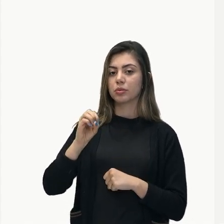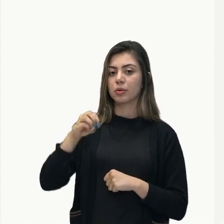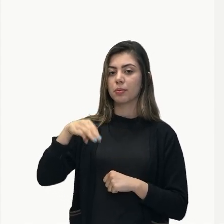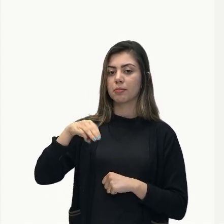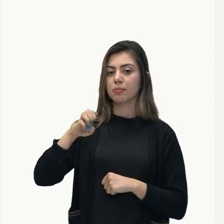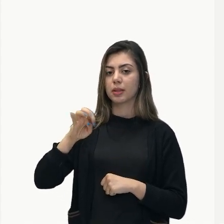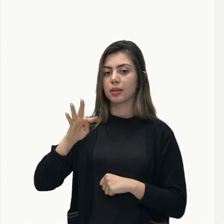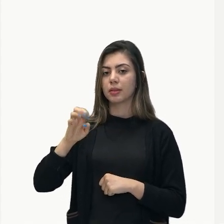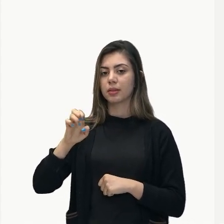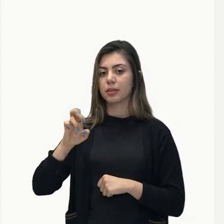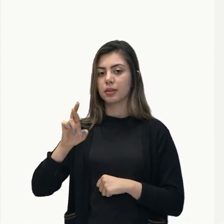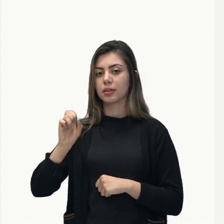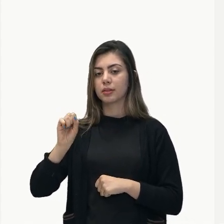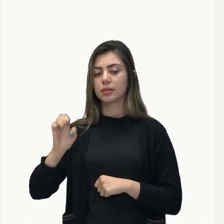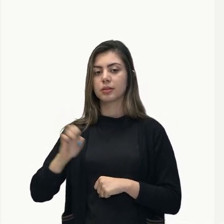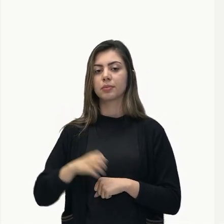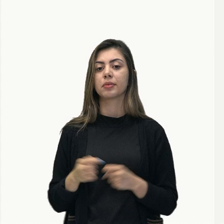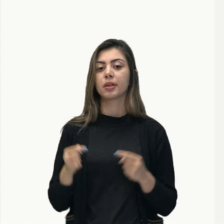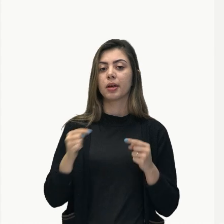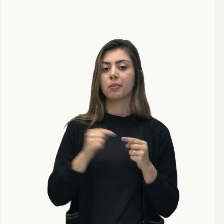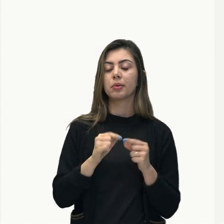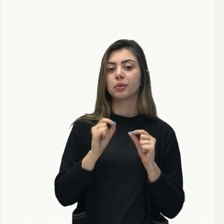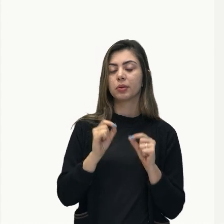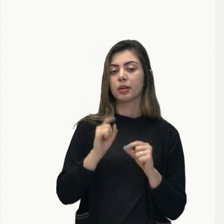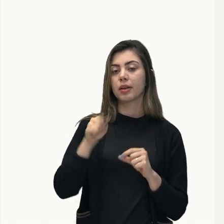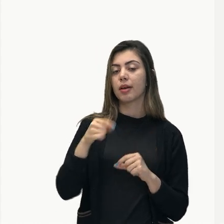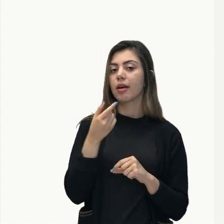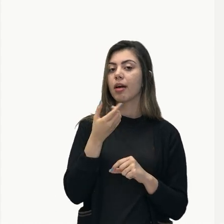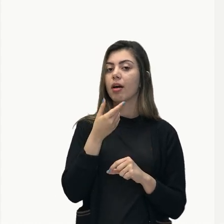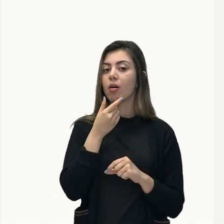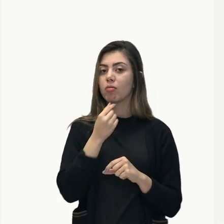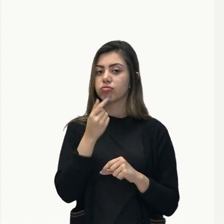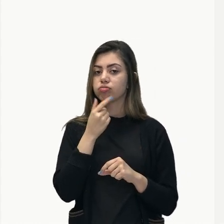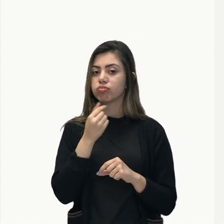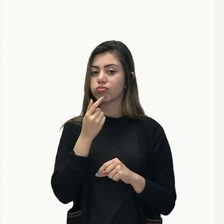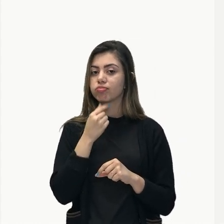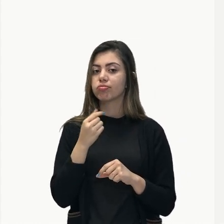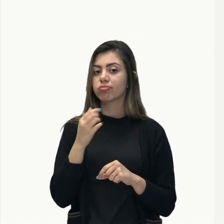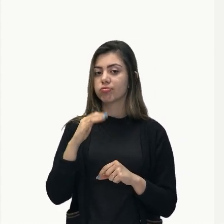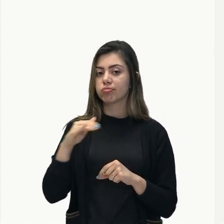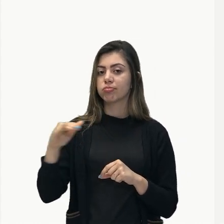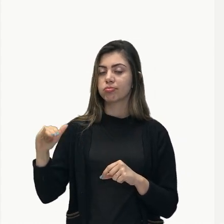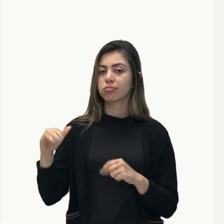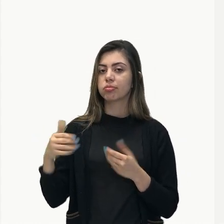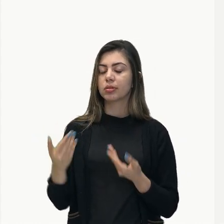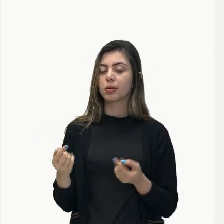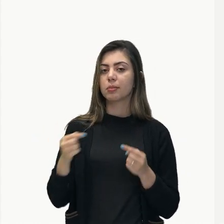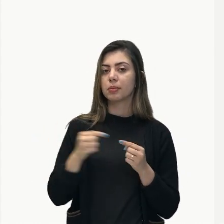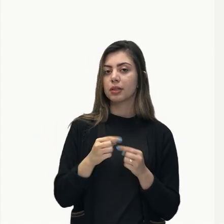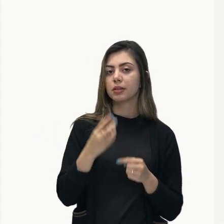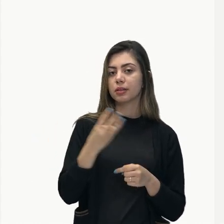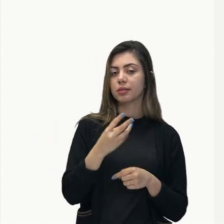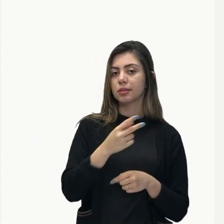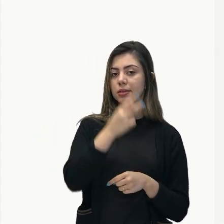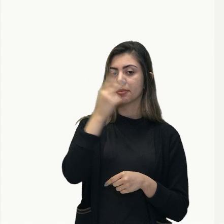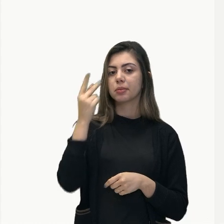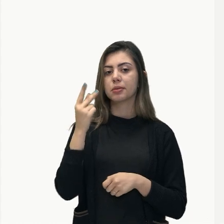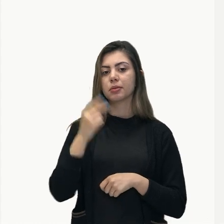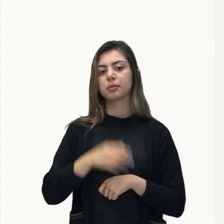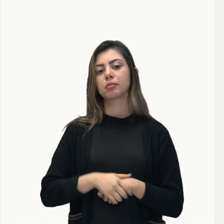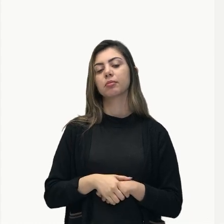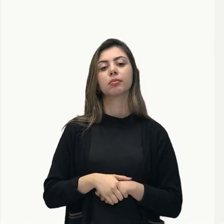eu estou falando dos garotos, no plural. Se eu estou falando deles, terceira pessoa do plural, não é isso? Los niños é um